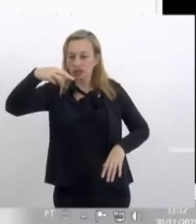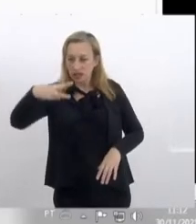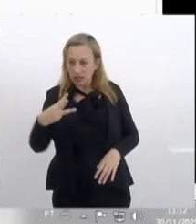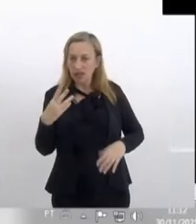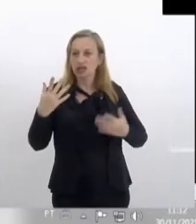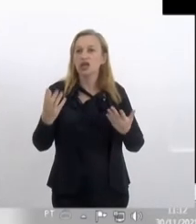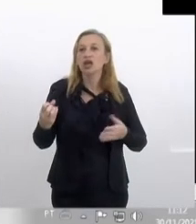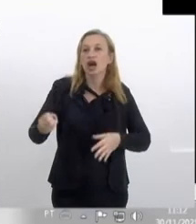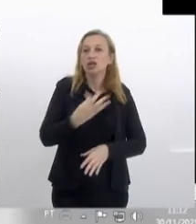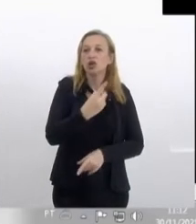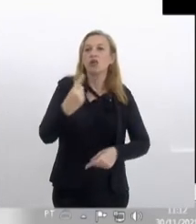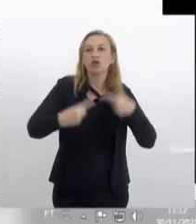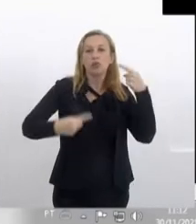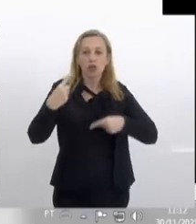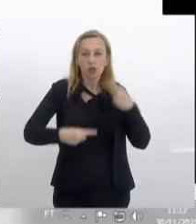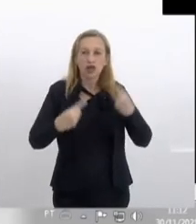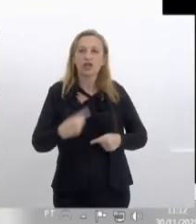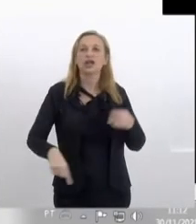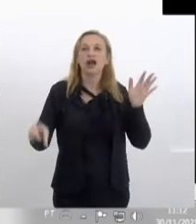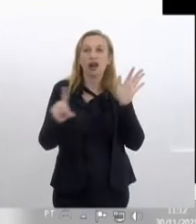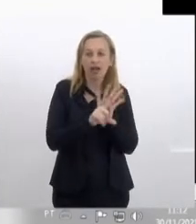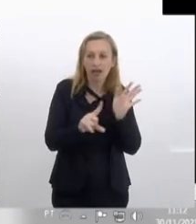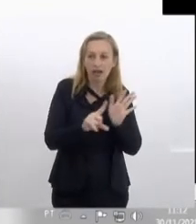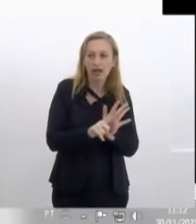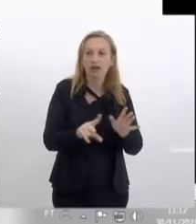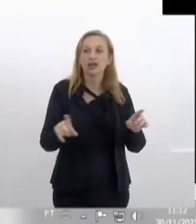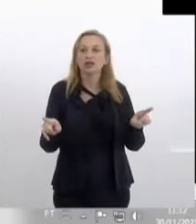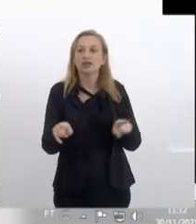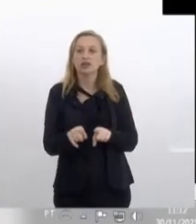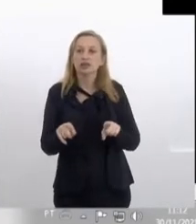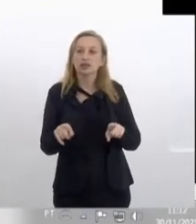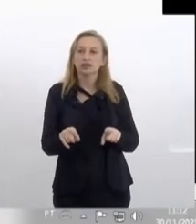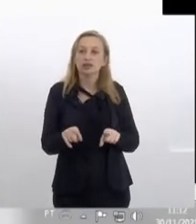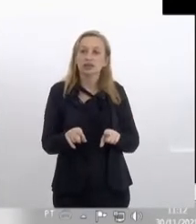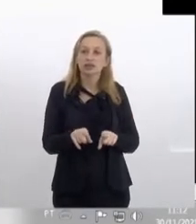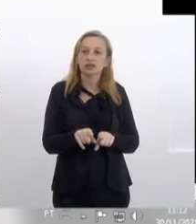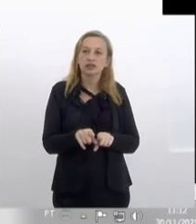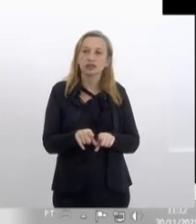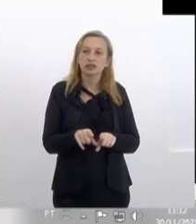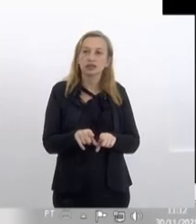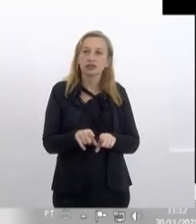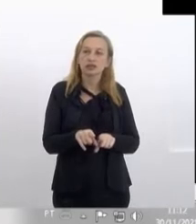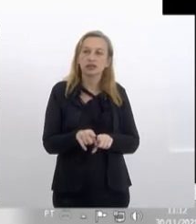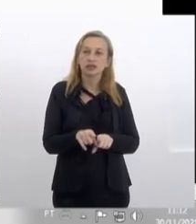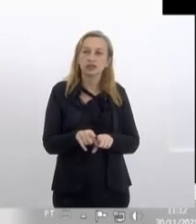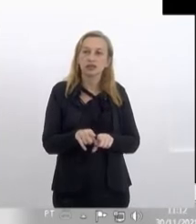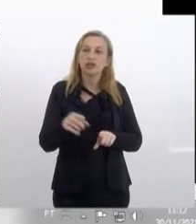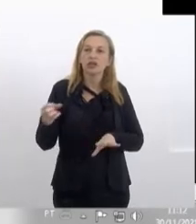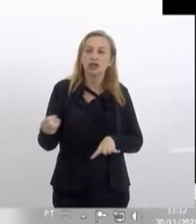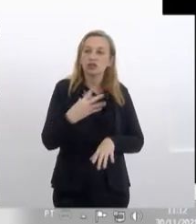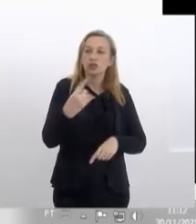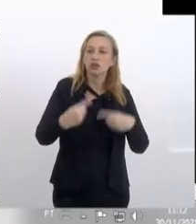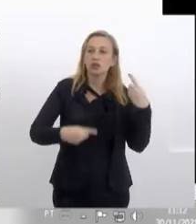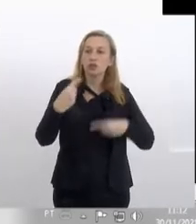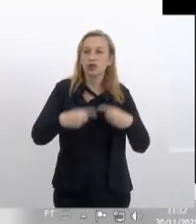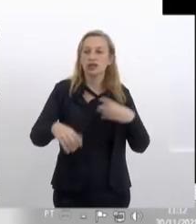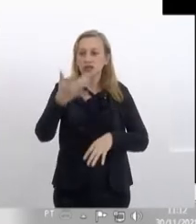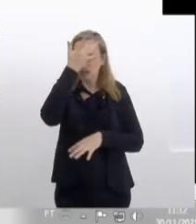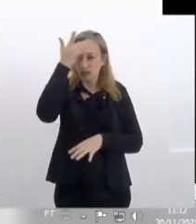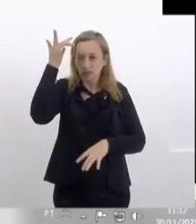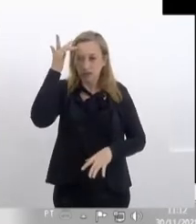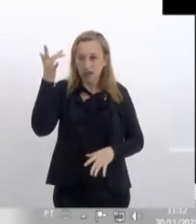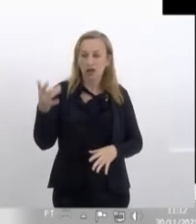a nova política quanto a lei, e também alinhadas, né, a nova política de saúde